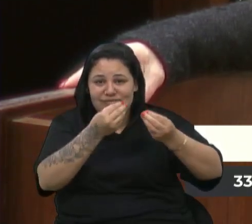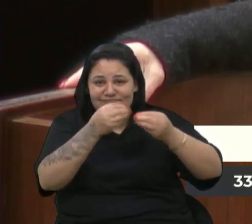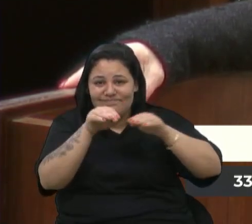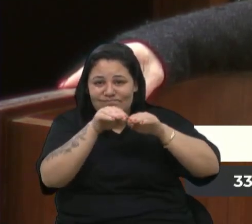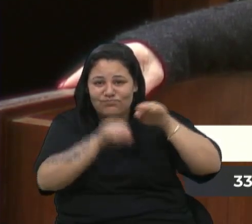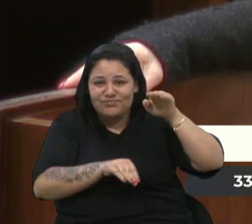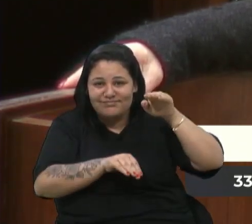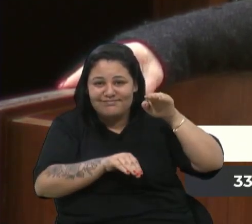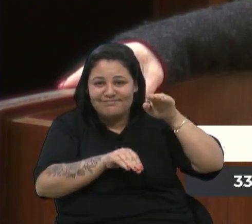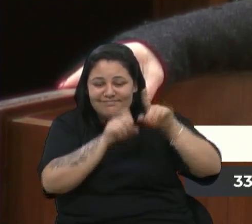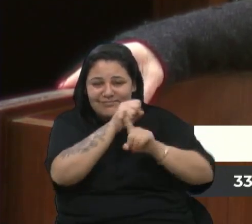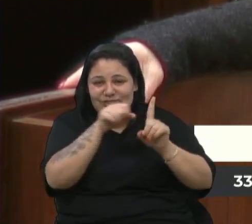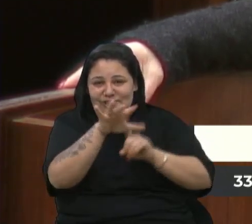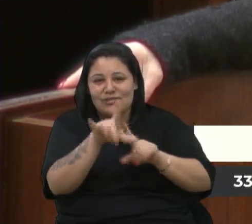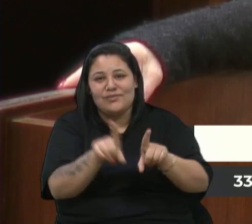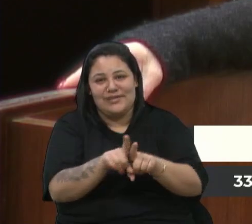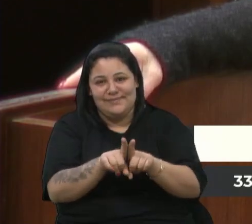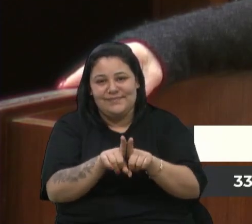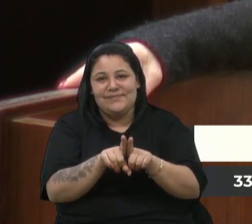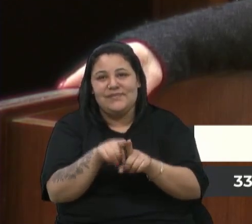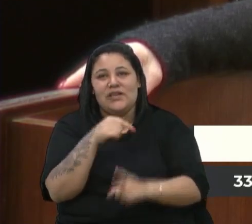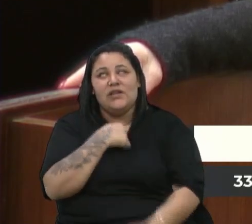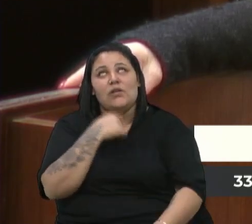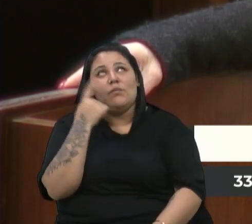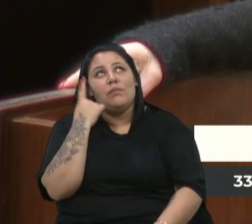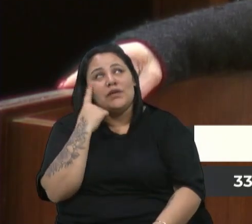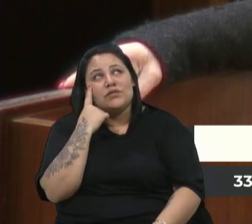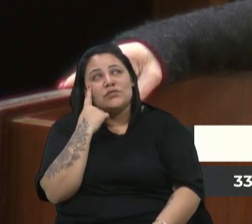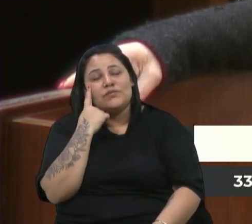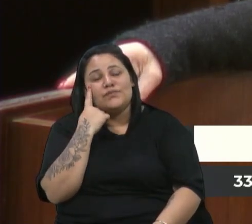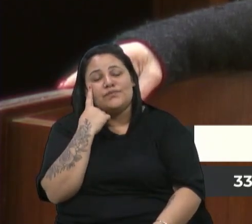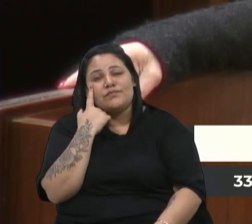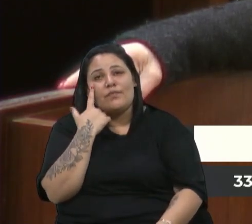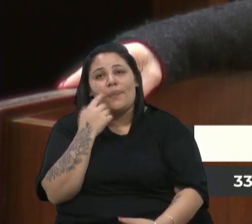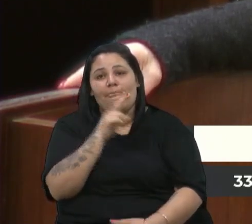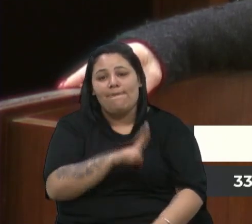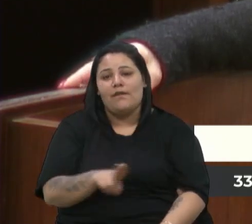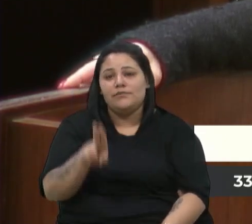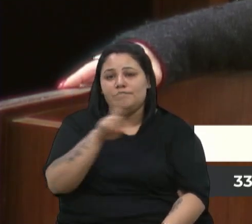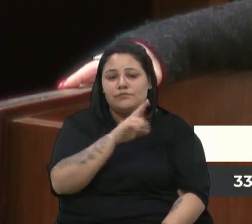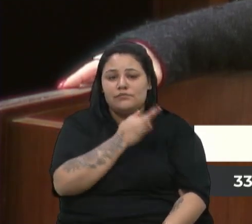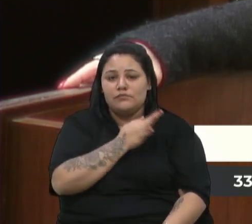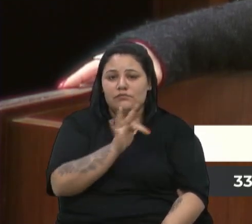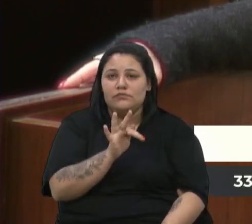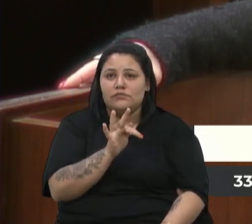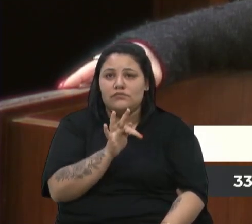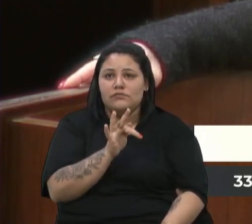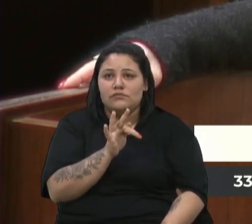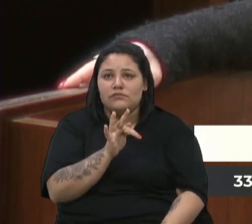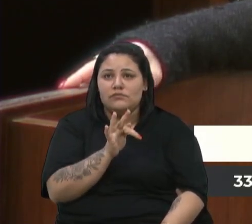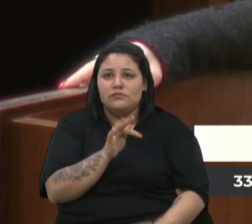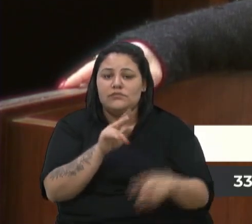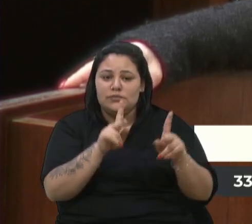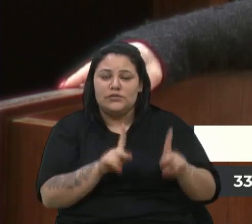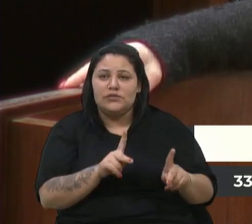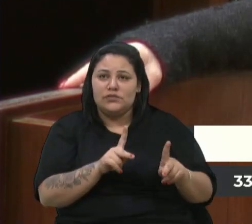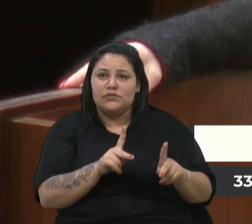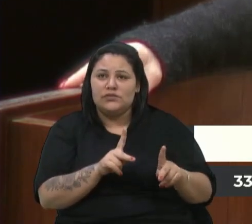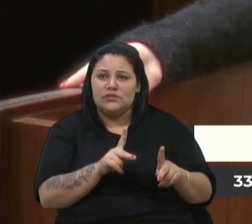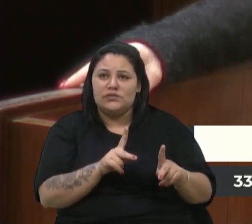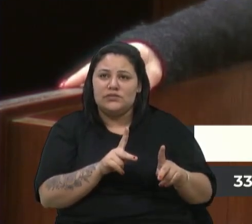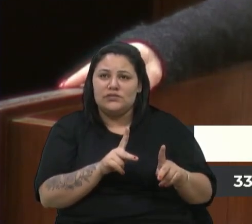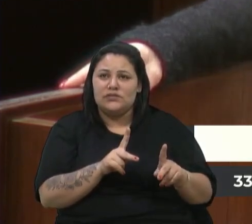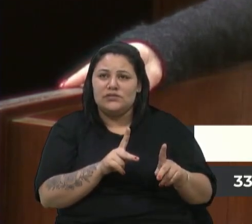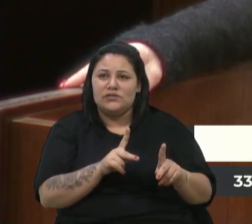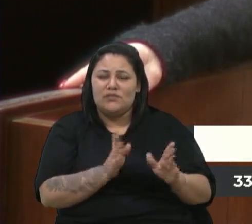sociais. Eu fico pensando, talvez a gente pense uma universidade federal seria para aquelas pessoas mais carentes,